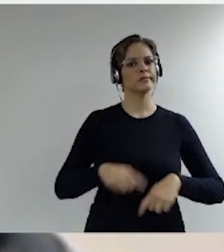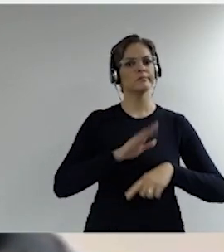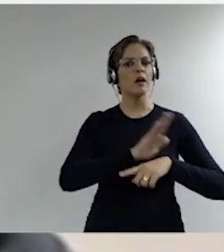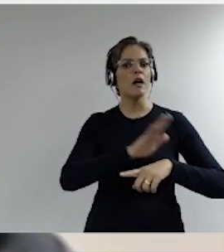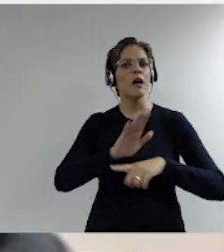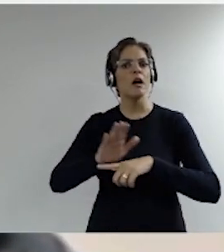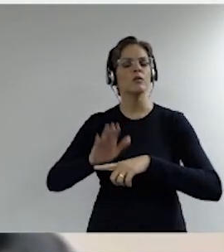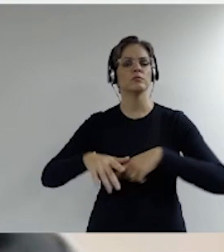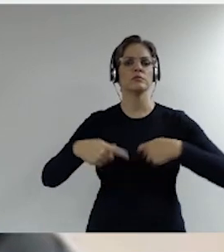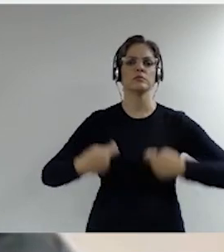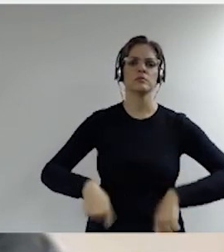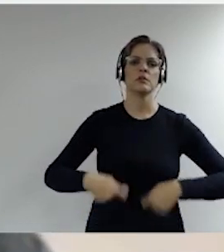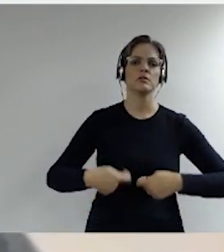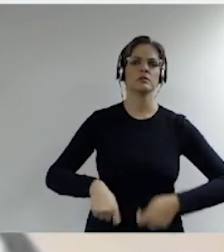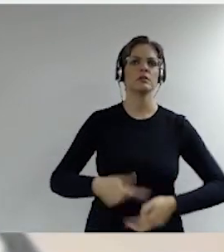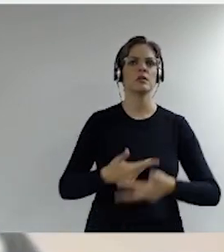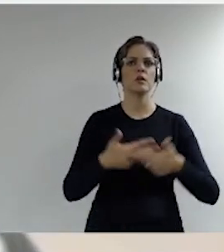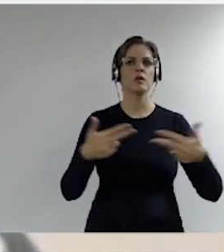da advocacia, né?